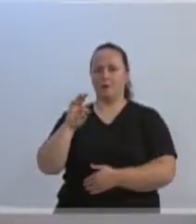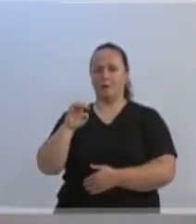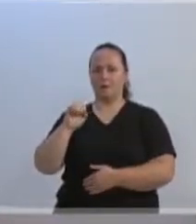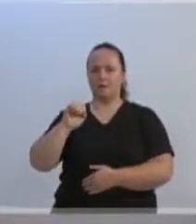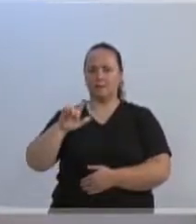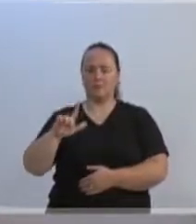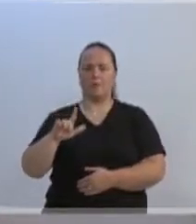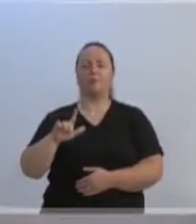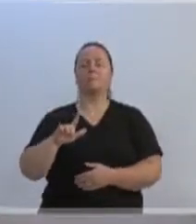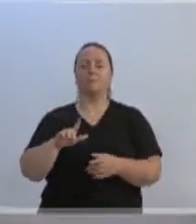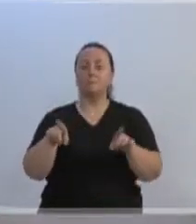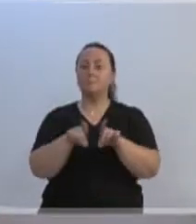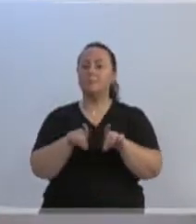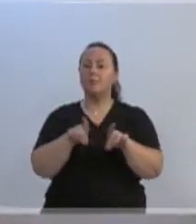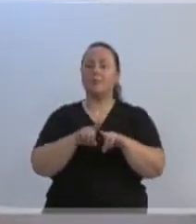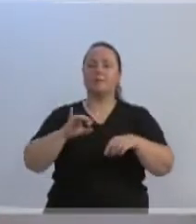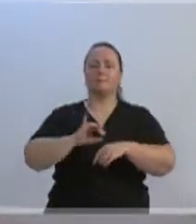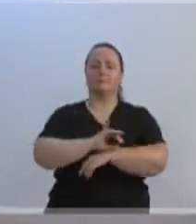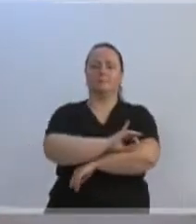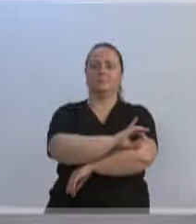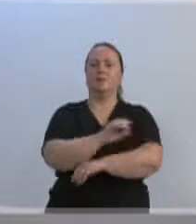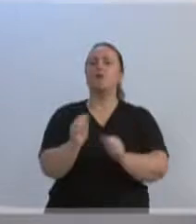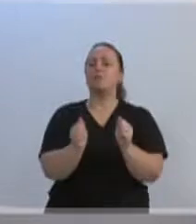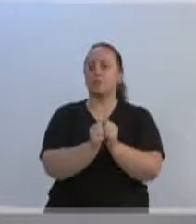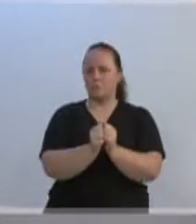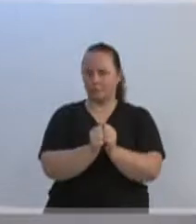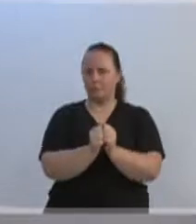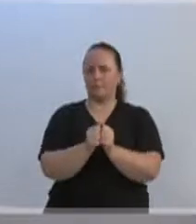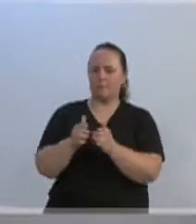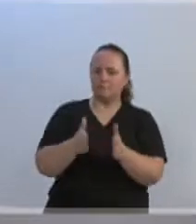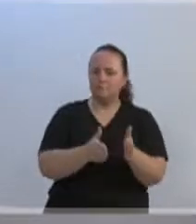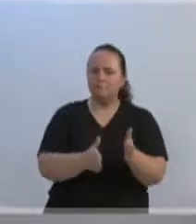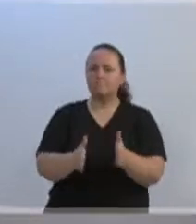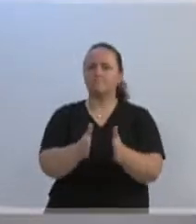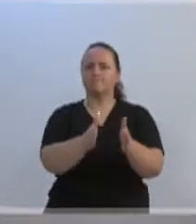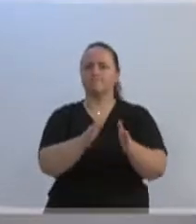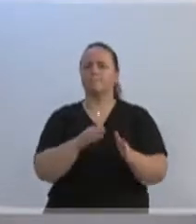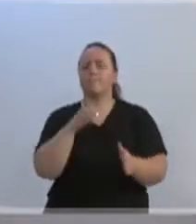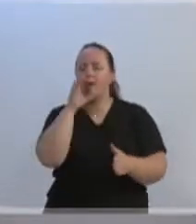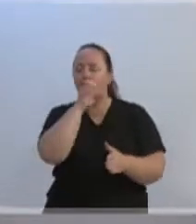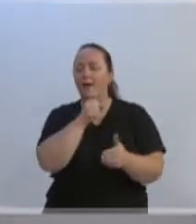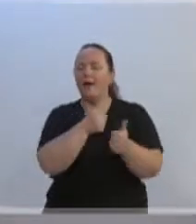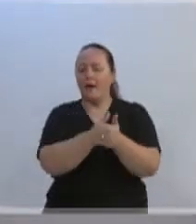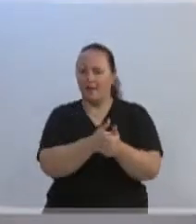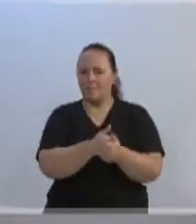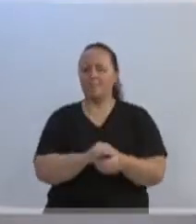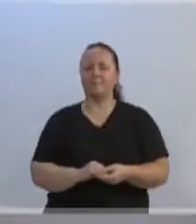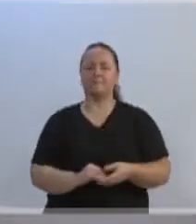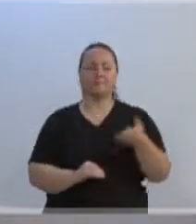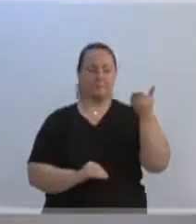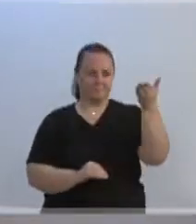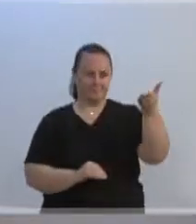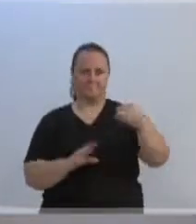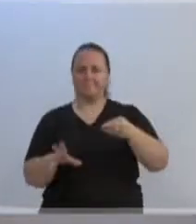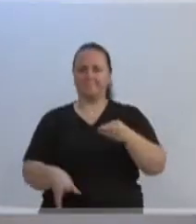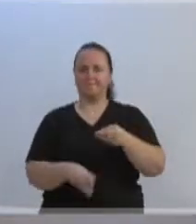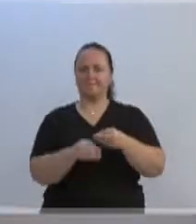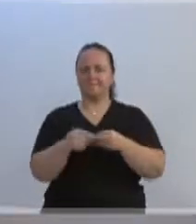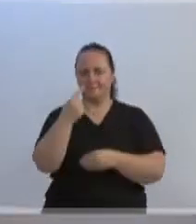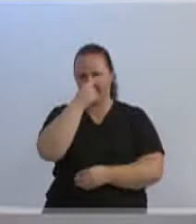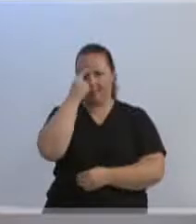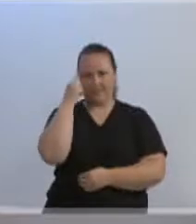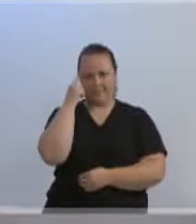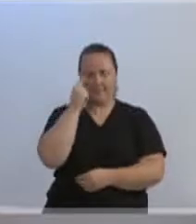parte e vai ter aí outros encaminhamentos em breve eu concedo a palavra do em aparte o vereador